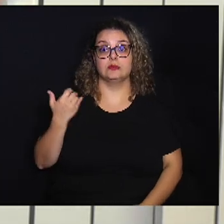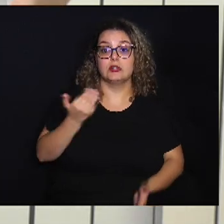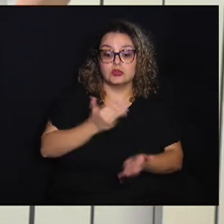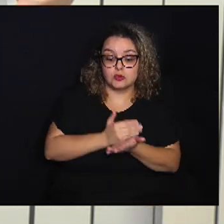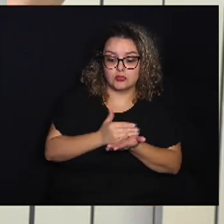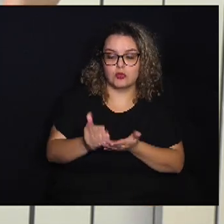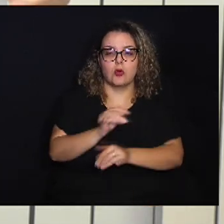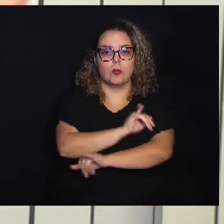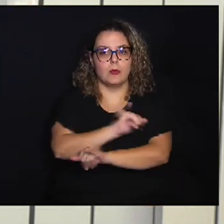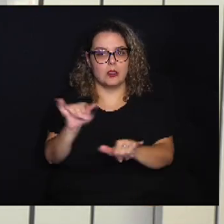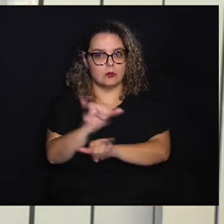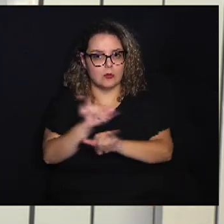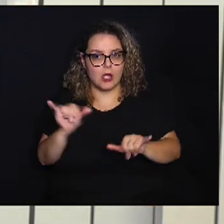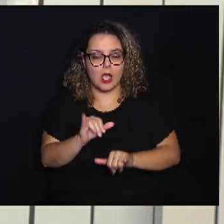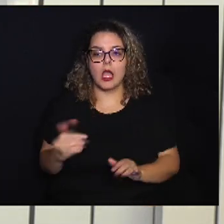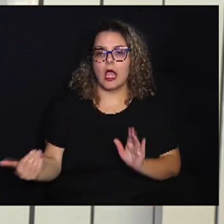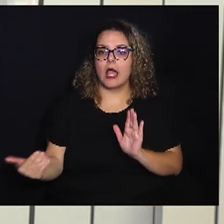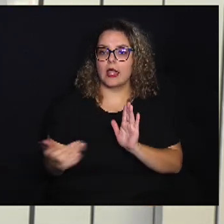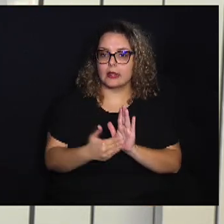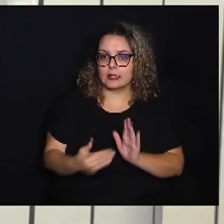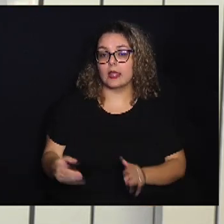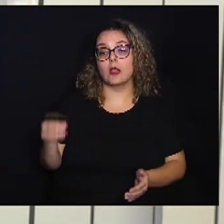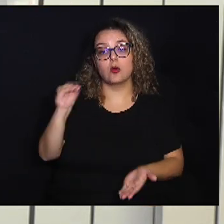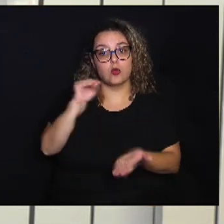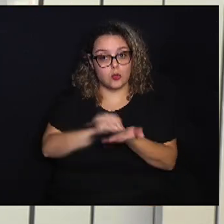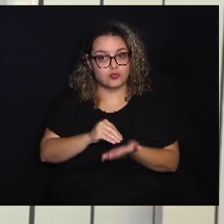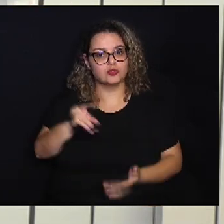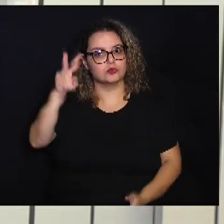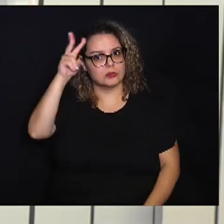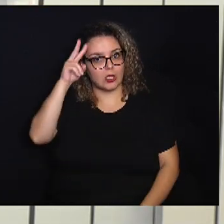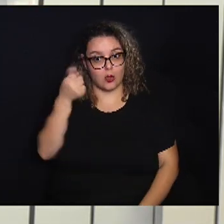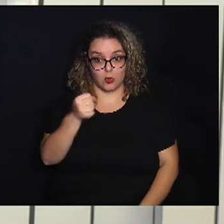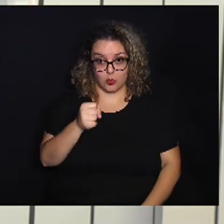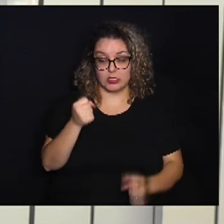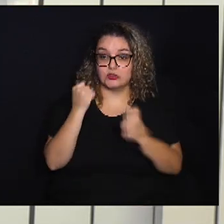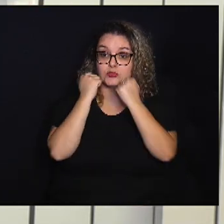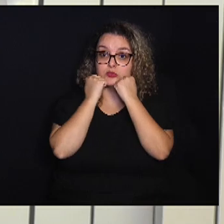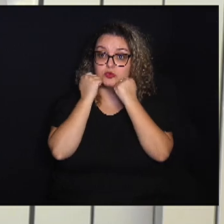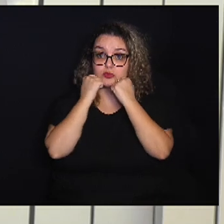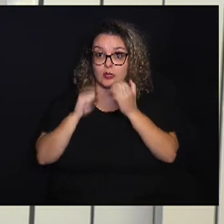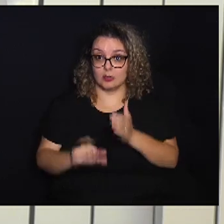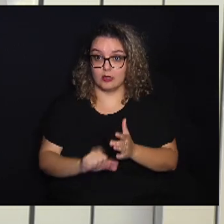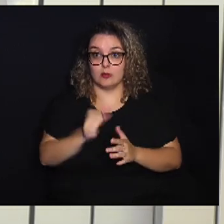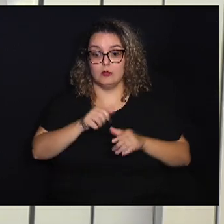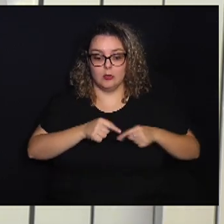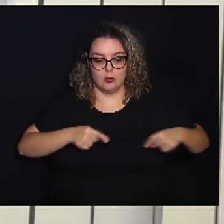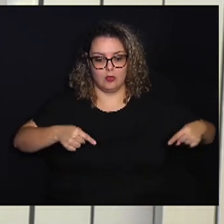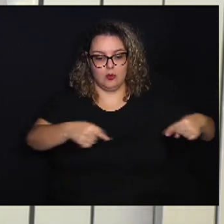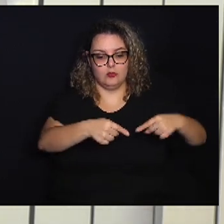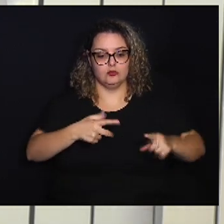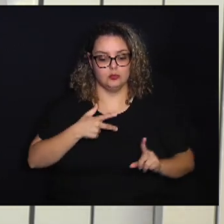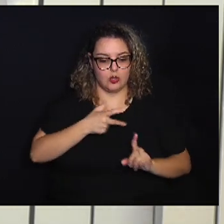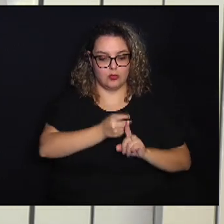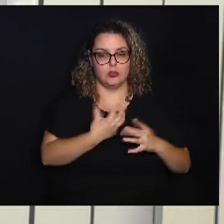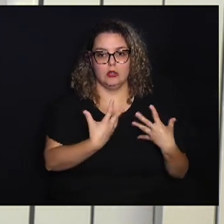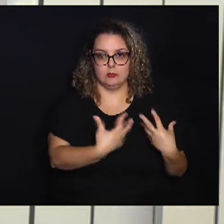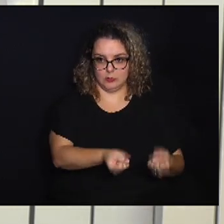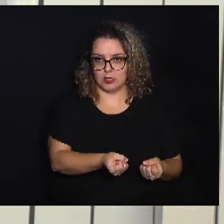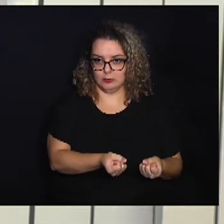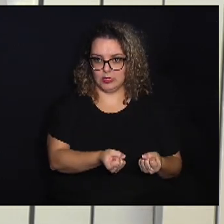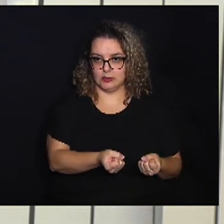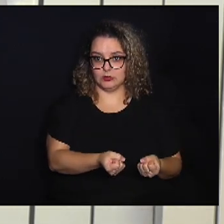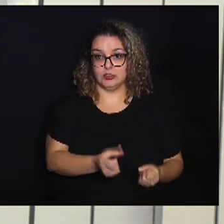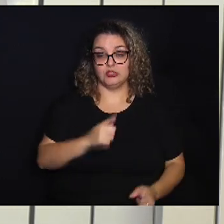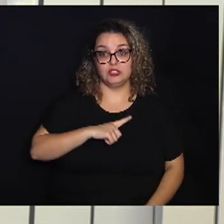da campanha até a última segunda-feira, 8 de julho. A primeira remessa de vacinas recebida pelo município tinha